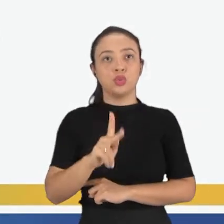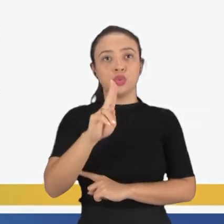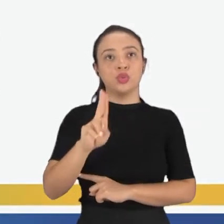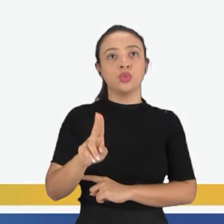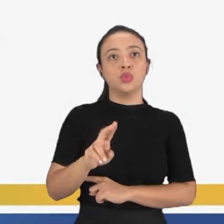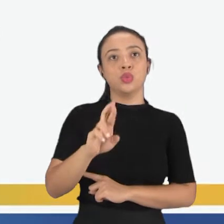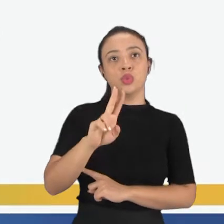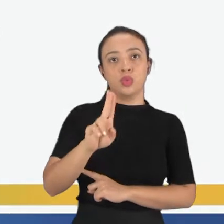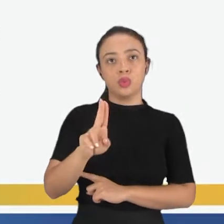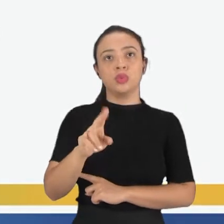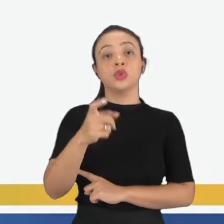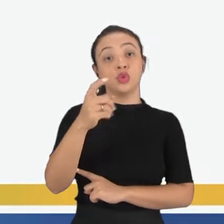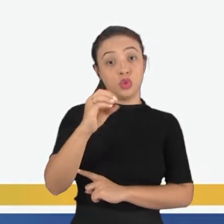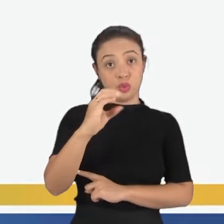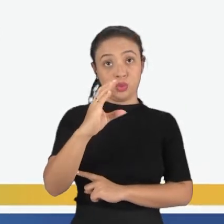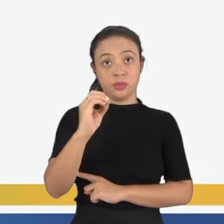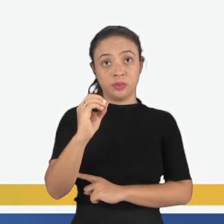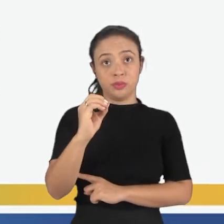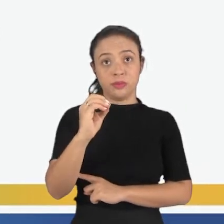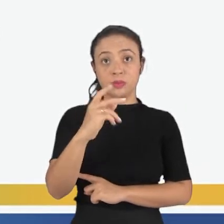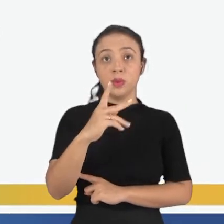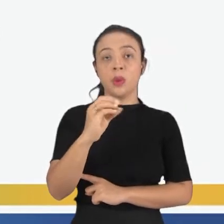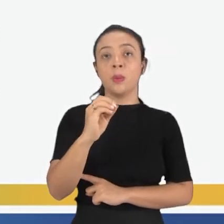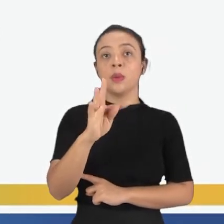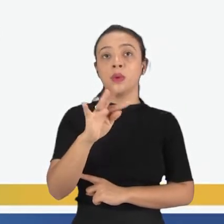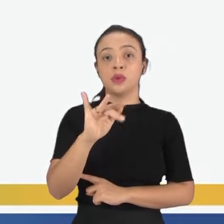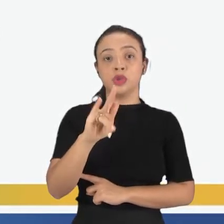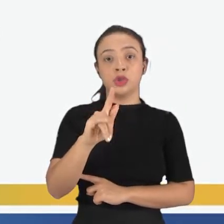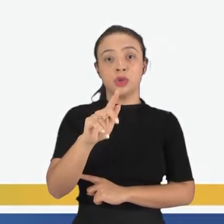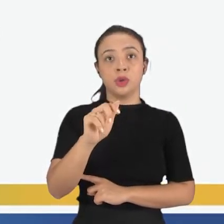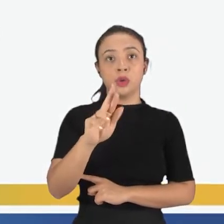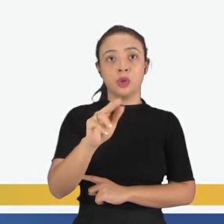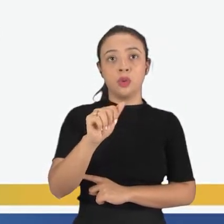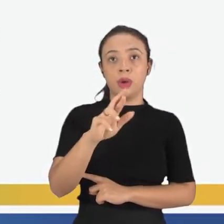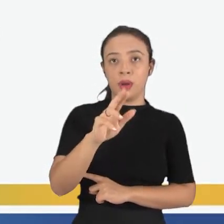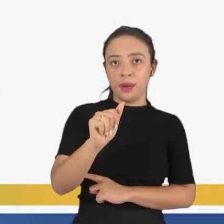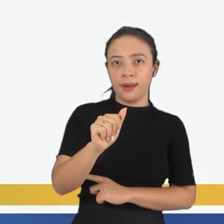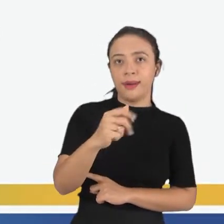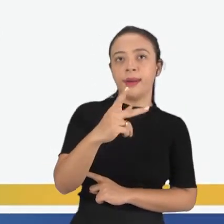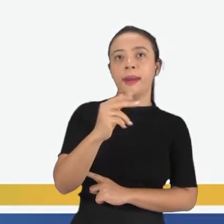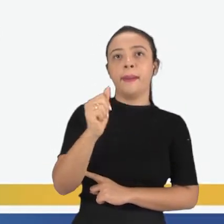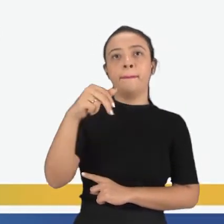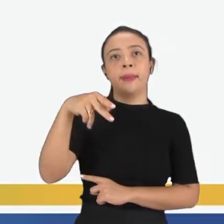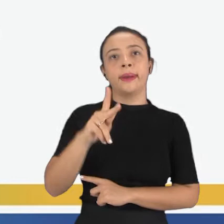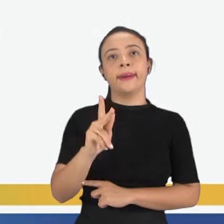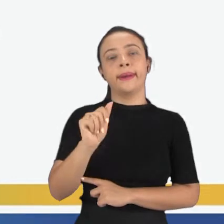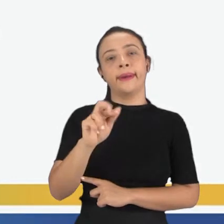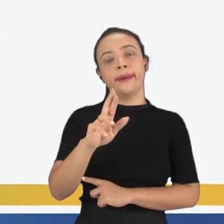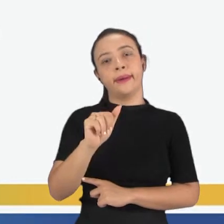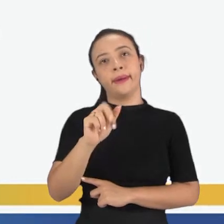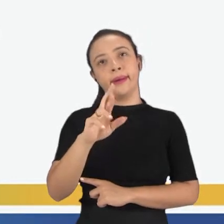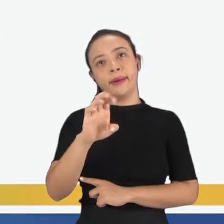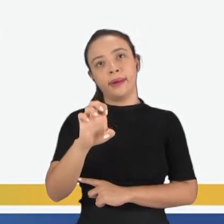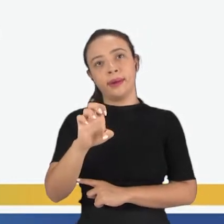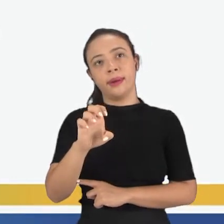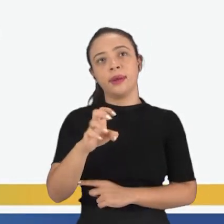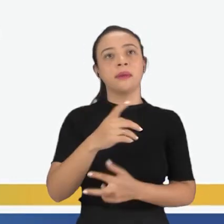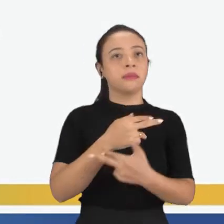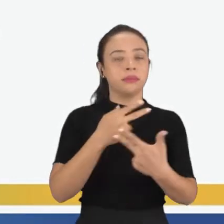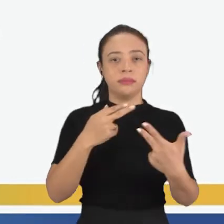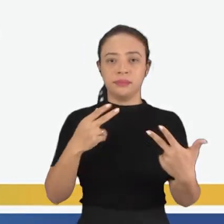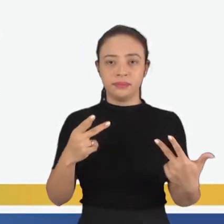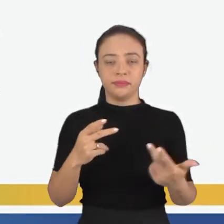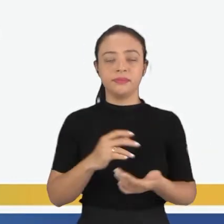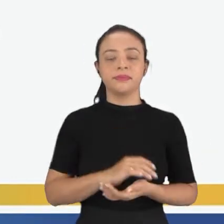Chucururu-Cariri, o Xocó, o Potiguara, Pancararé, Pancararu, o Trucá e